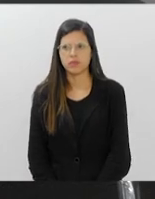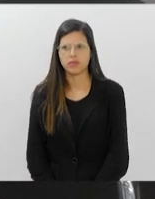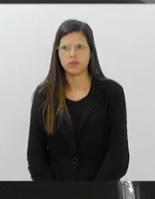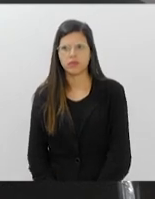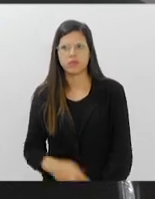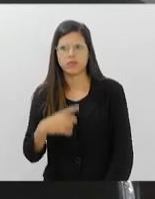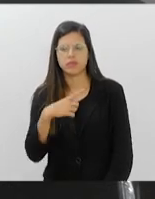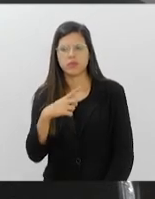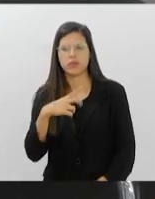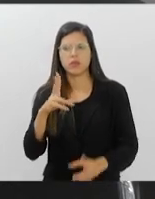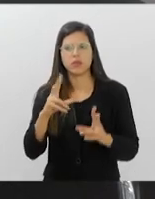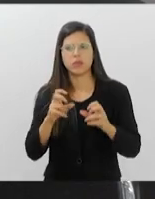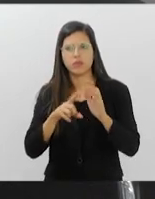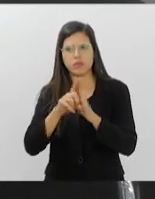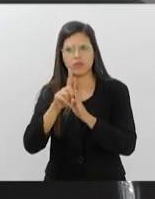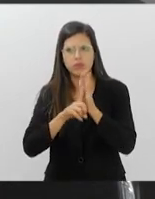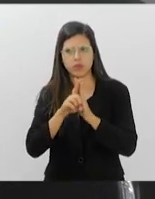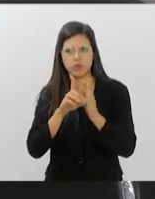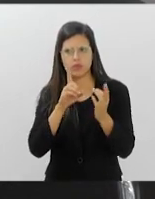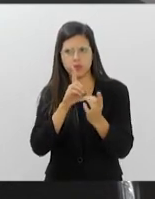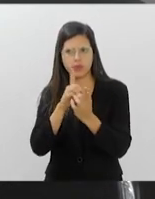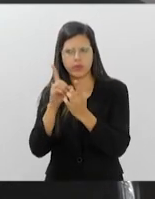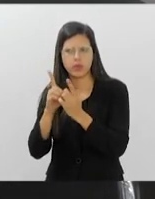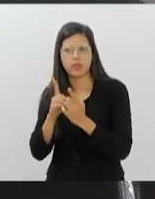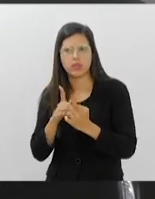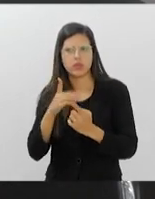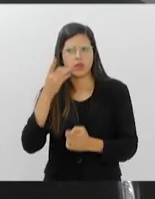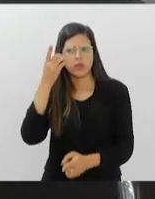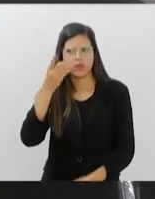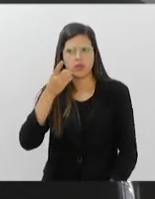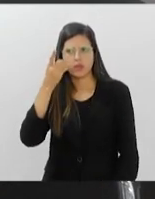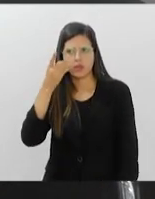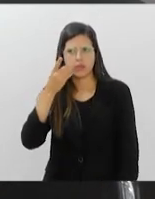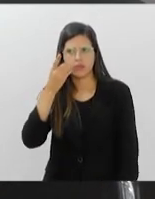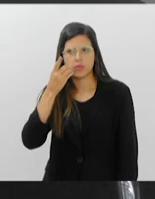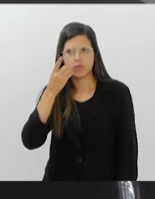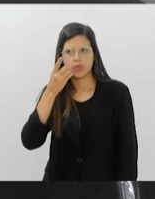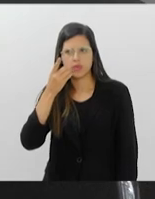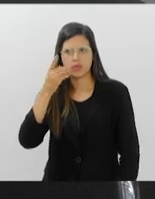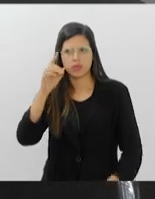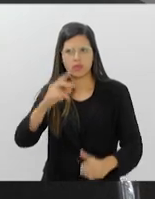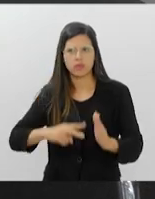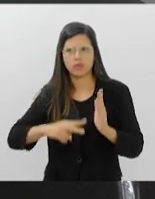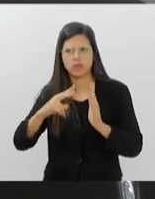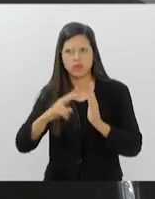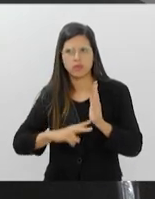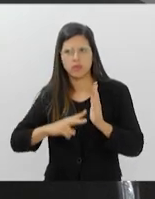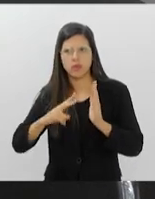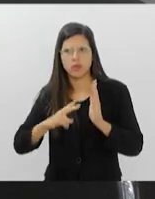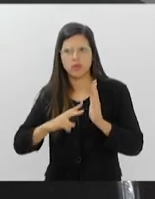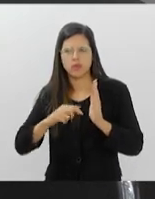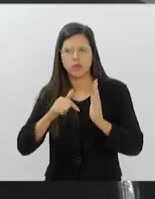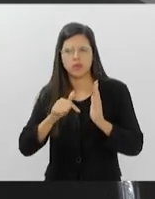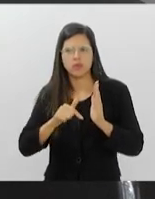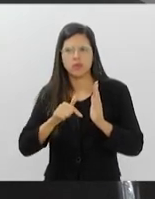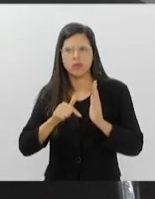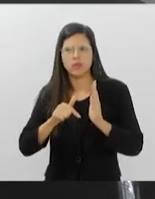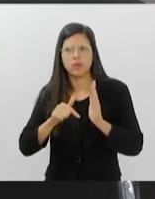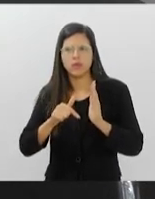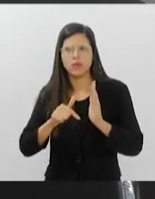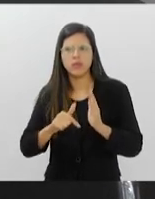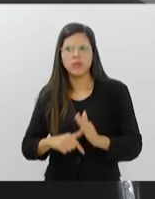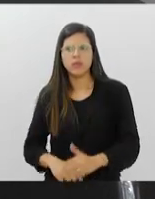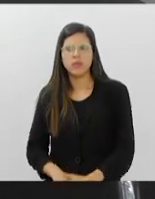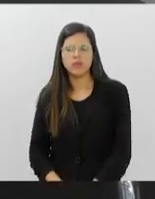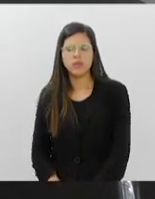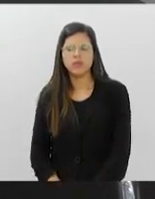exame e no da deputada tá, que ela leu, está de forma deputado, genérica. Fala mais perto, que